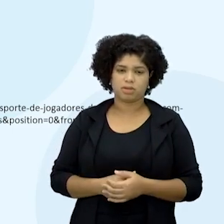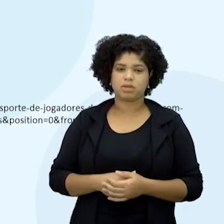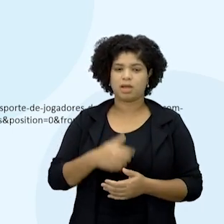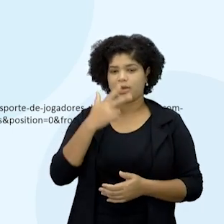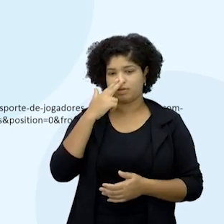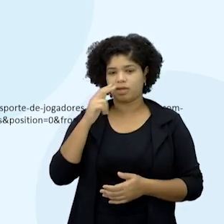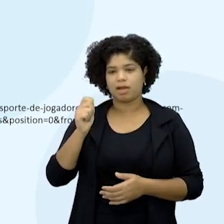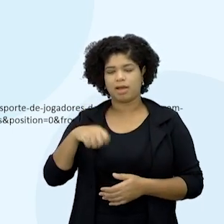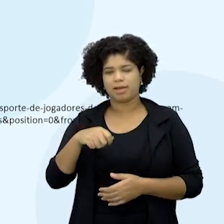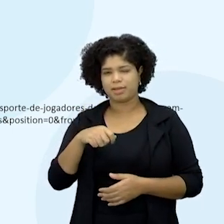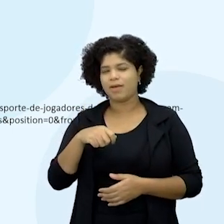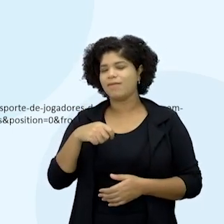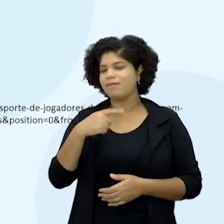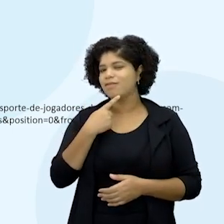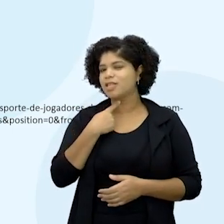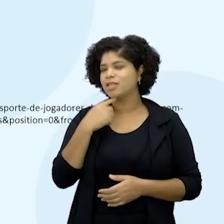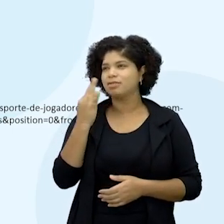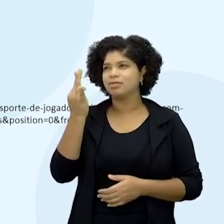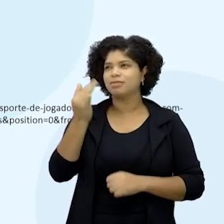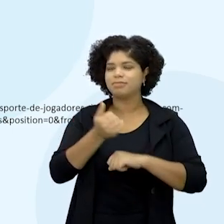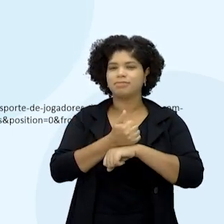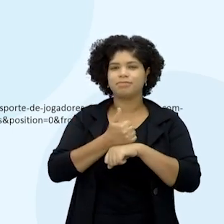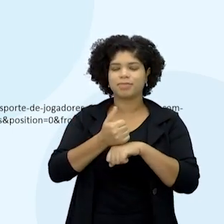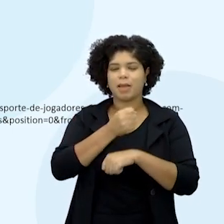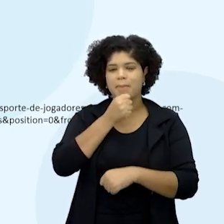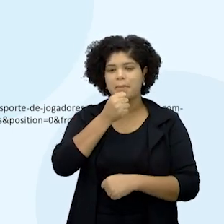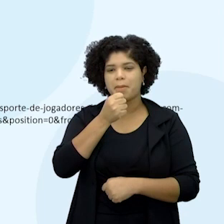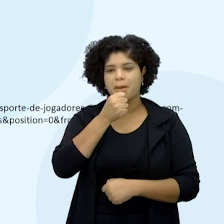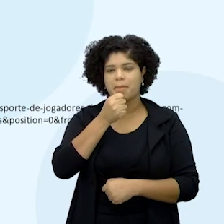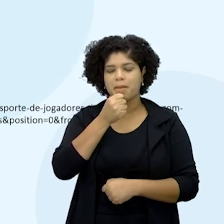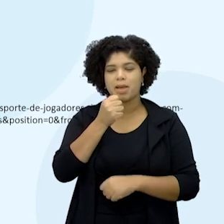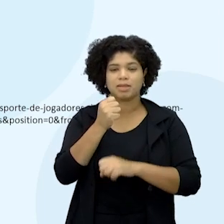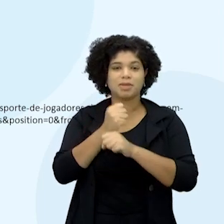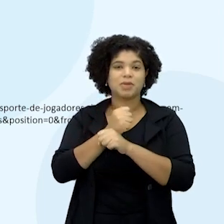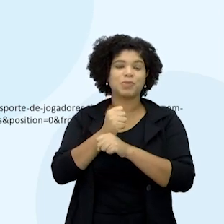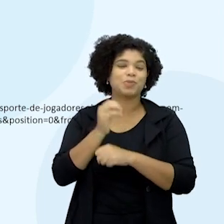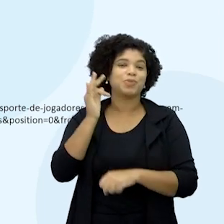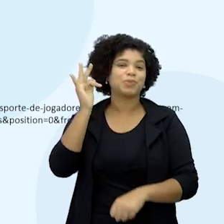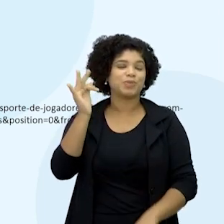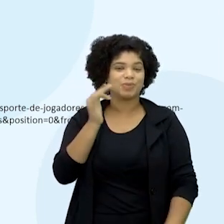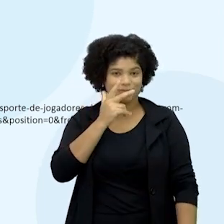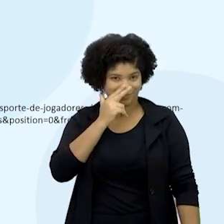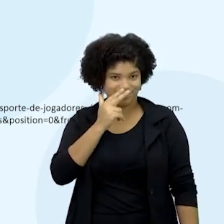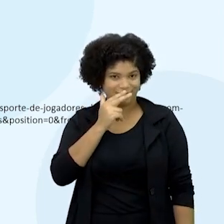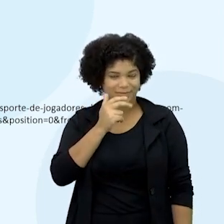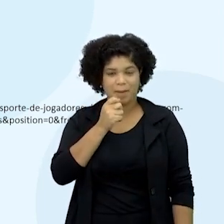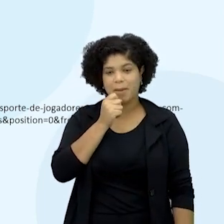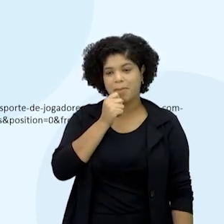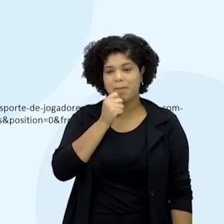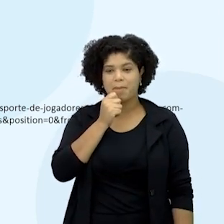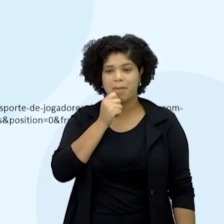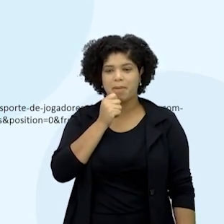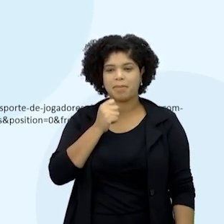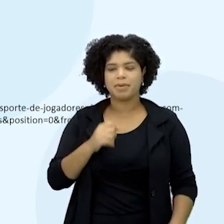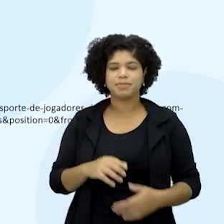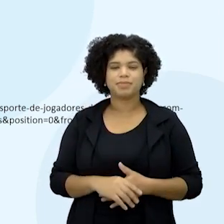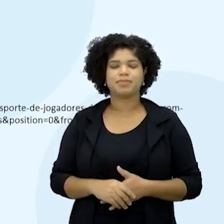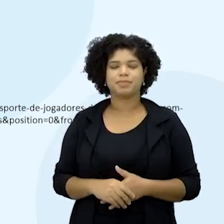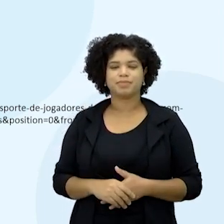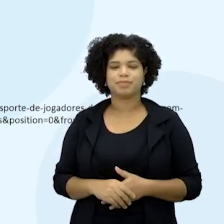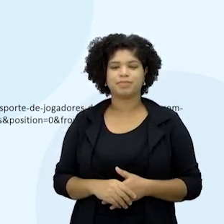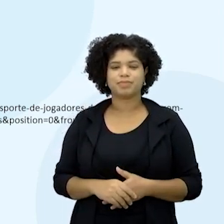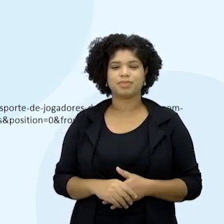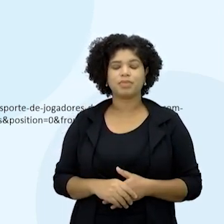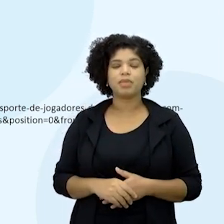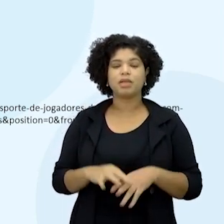jornalista esportivo? E aí, daqui a uns anos, veremos você lá despontando? Então, é isso.